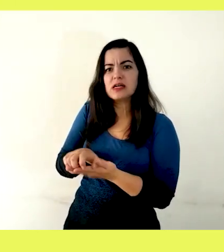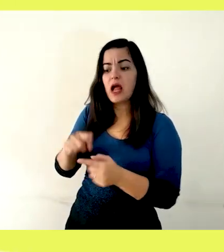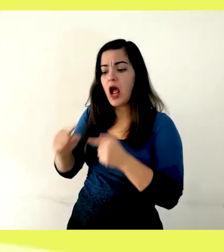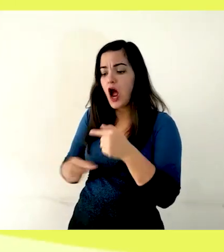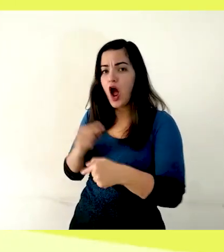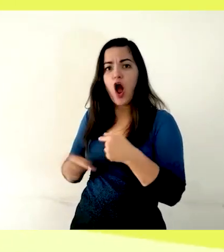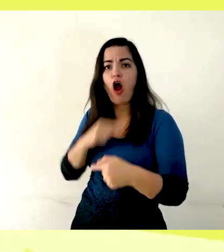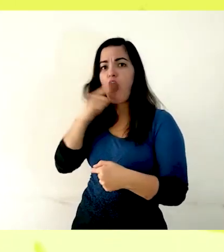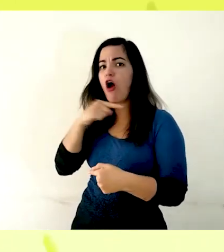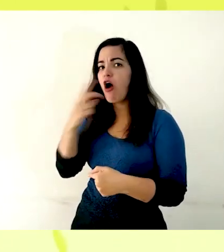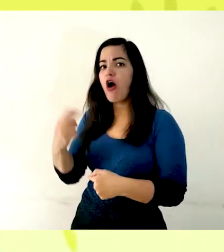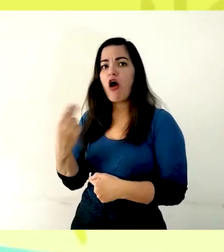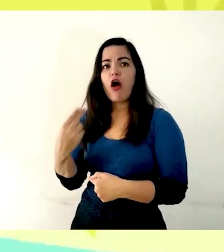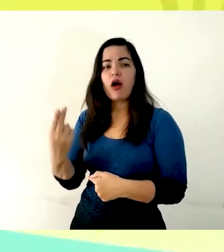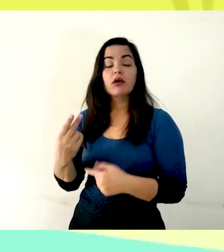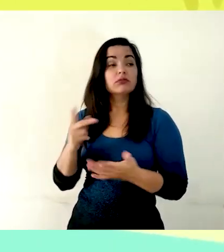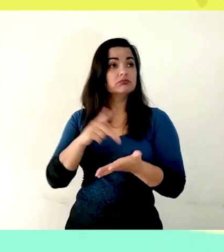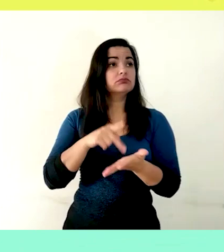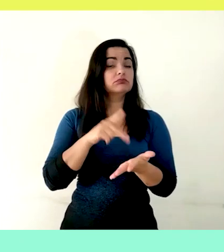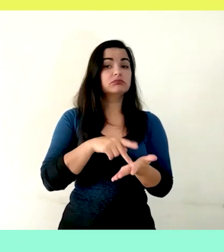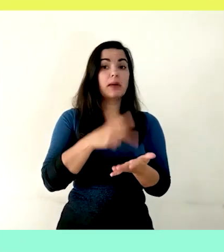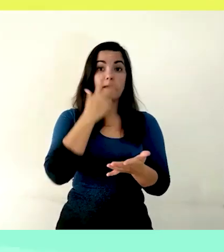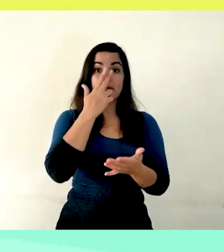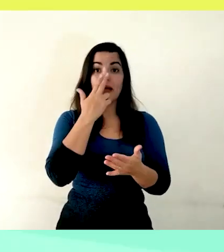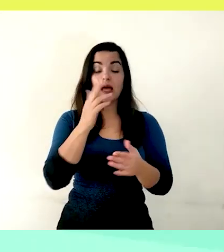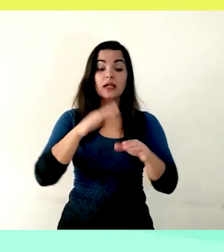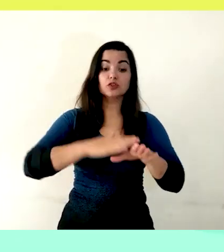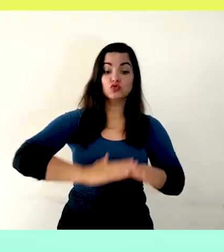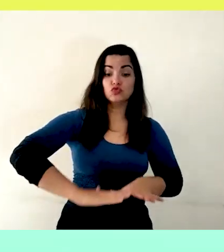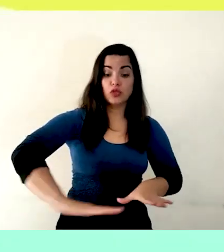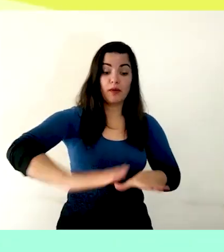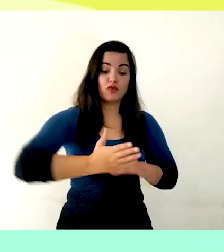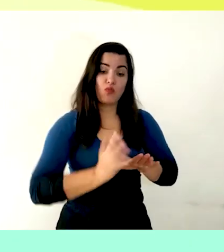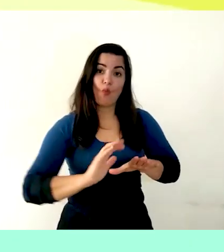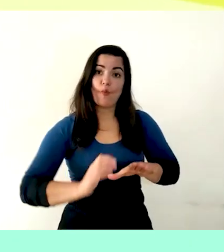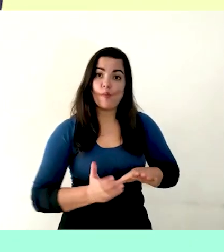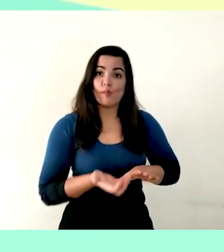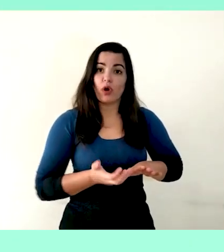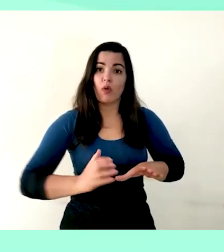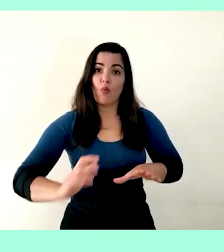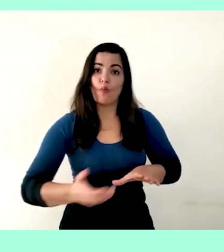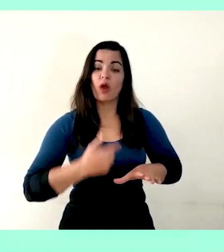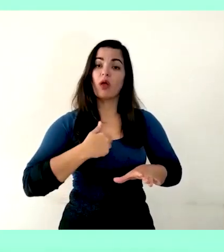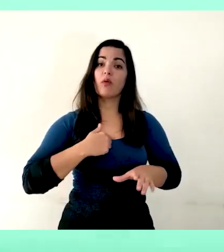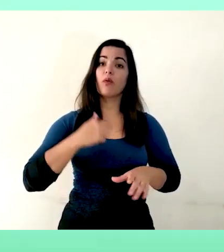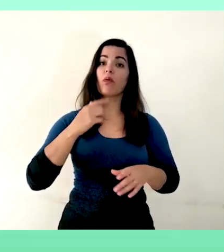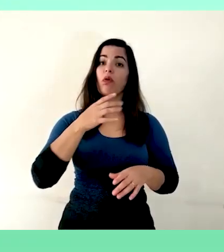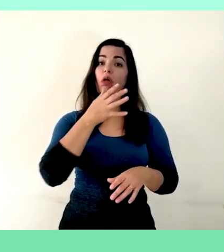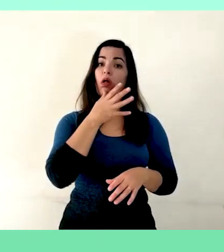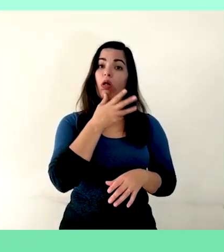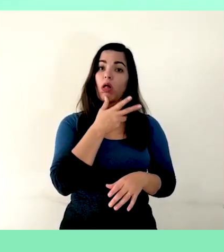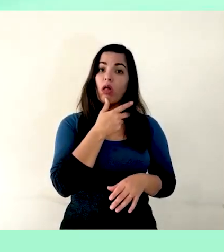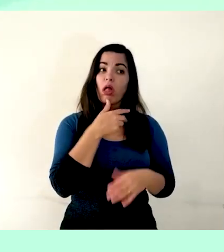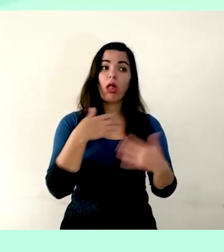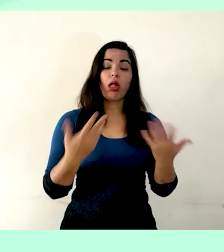não giram tão bem. Sim, parece que esses buracos do tapete me deixam mais devagar.